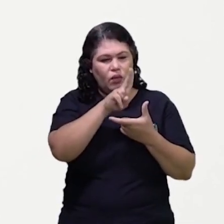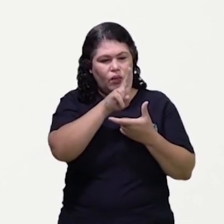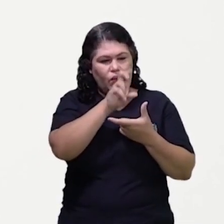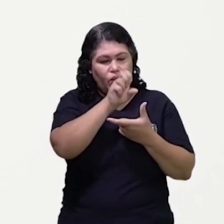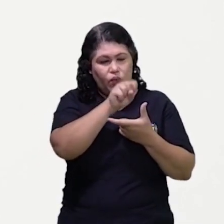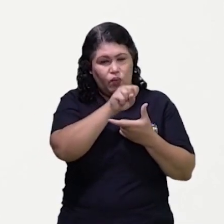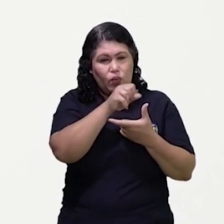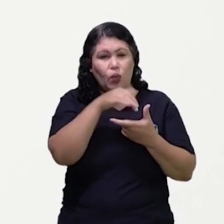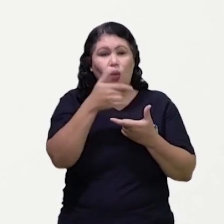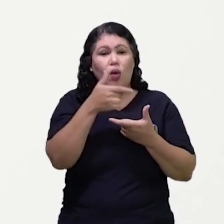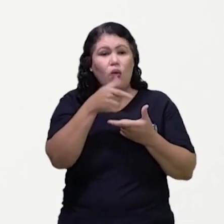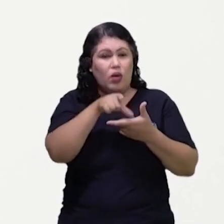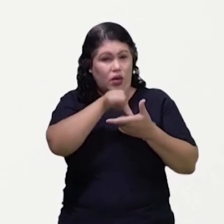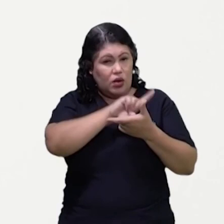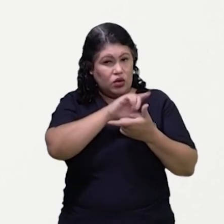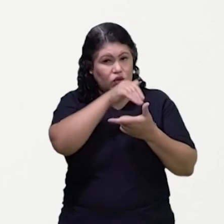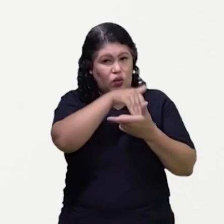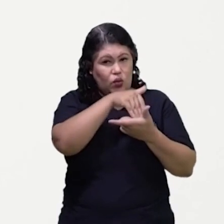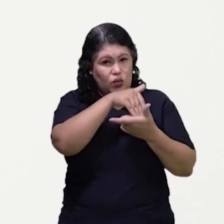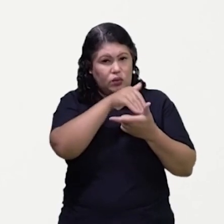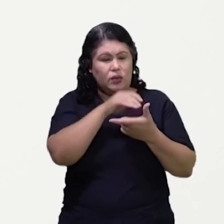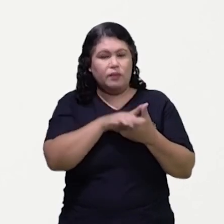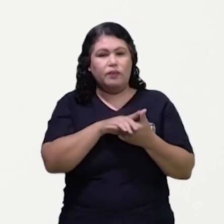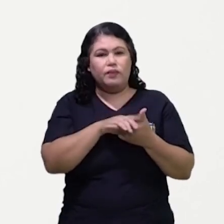a penúltima.